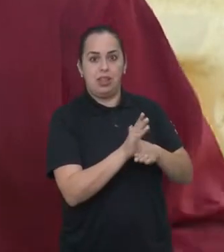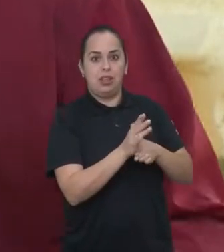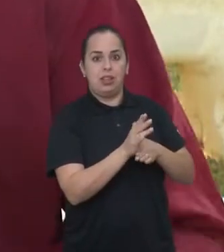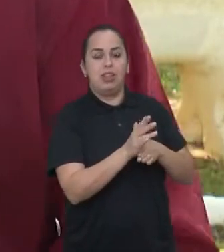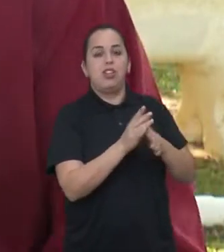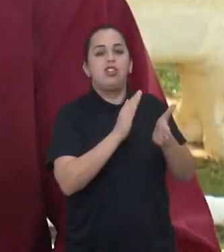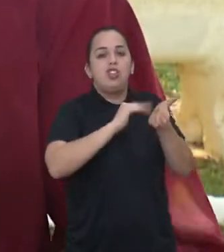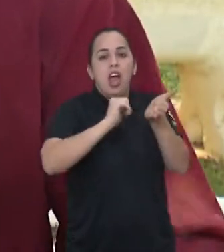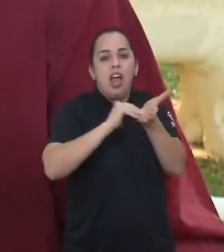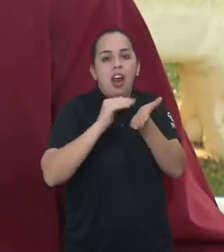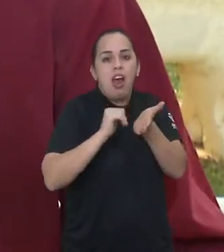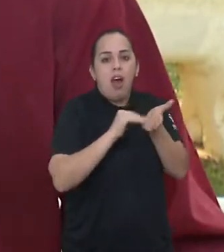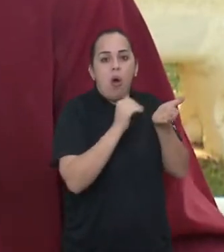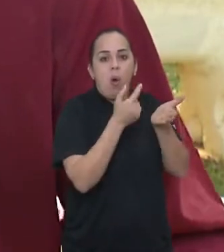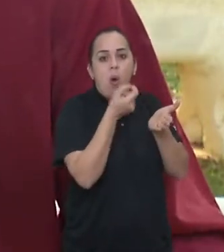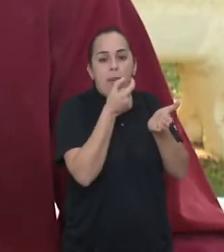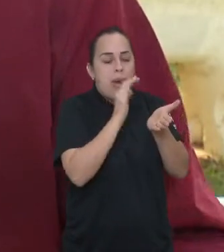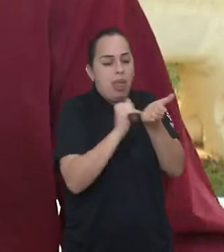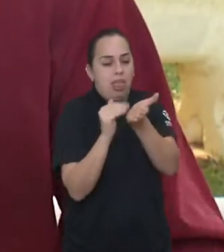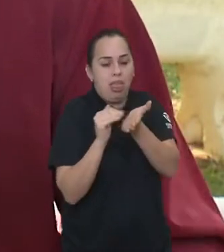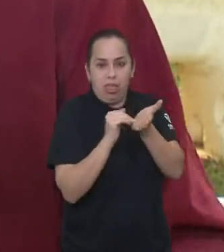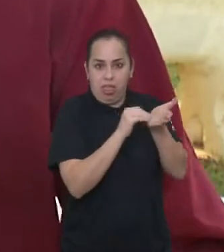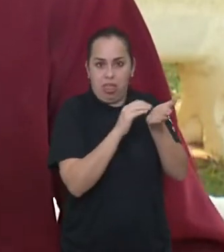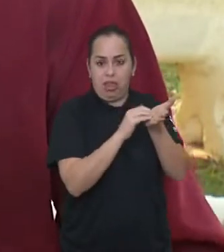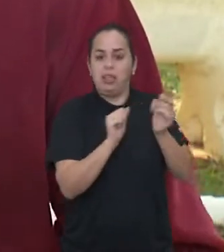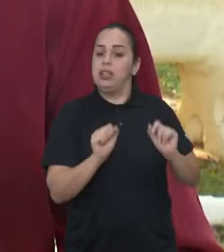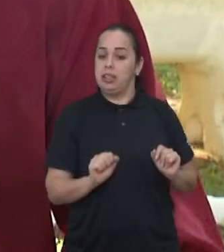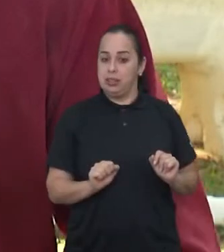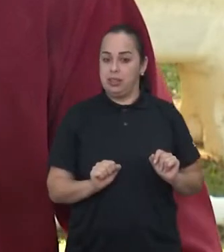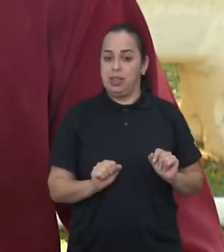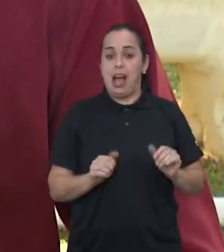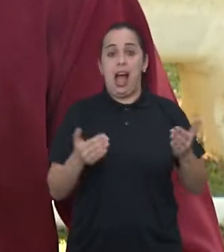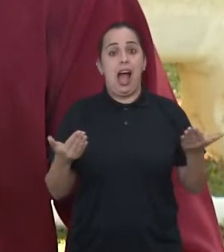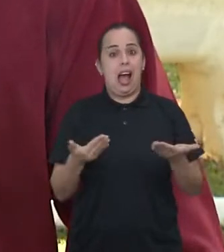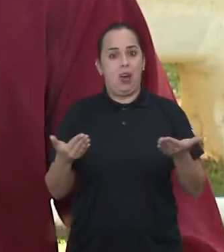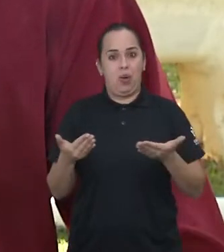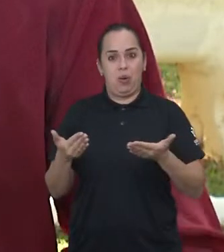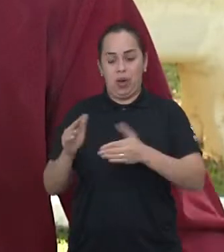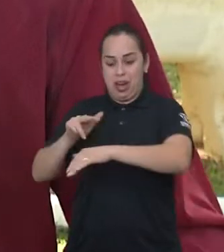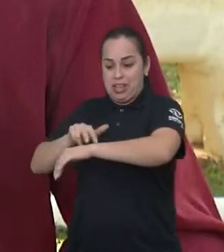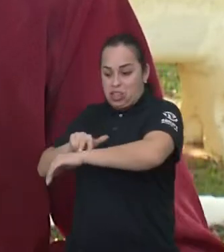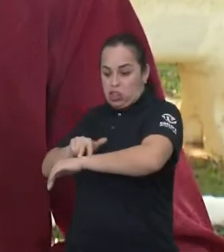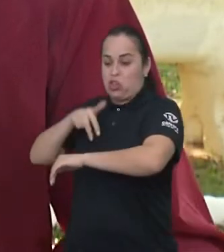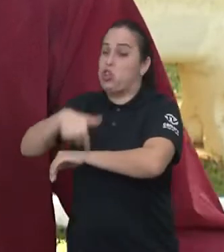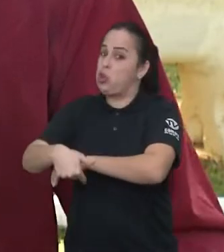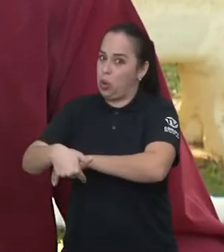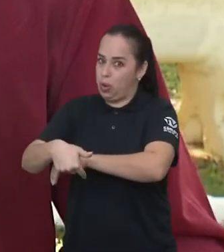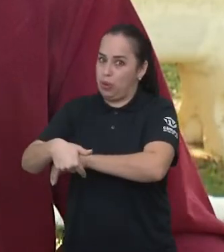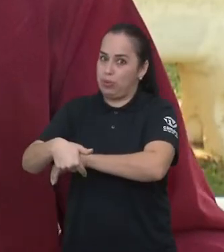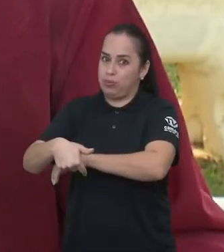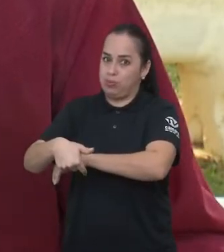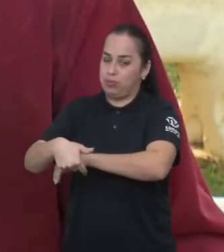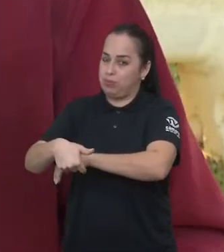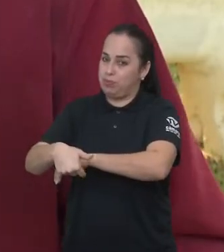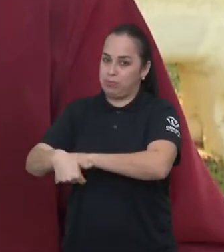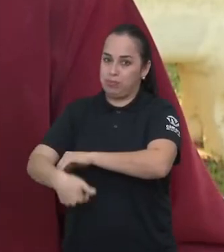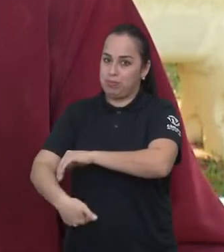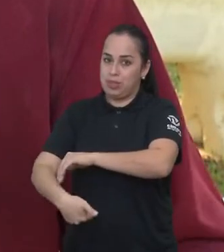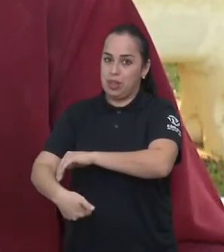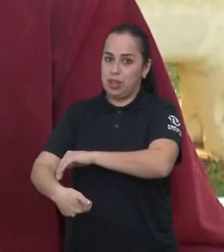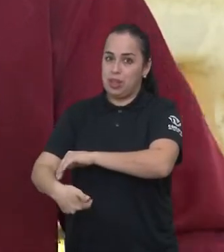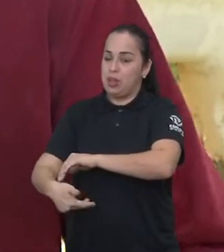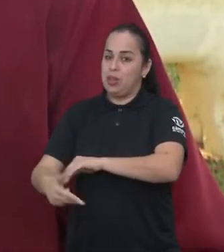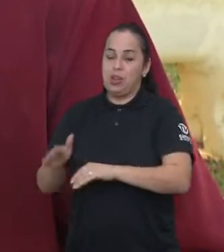uma lavagem gástrica medicações que contém os efeitos drásticos aí de uma medicação Por exemplo agora o fato da pessoa se jogar de uma altura